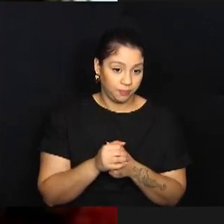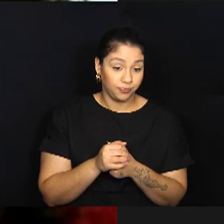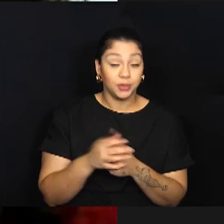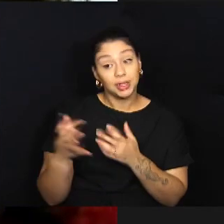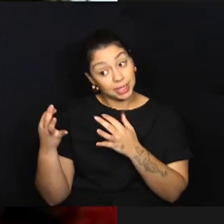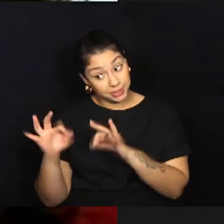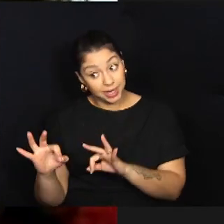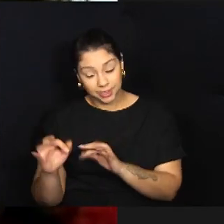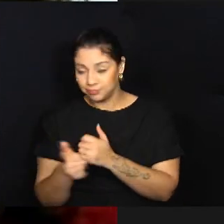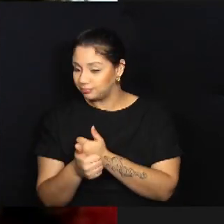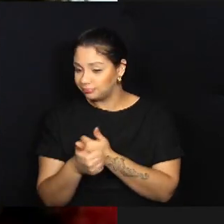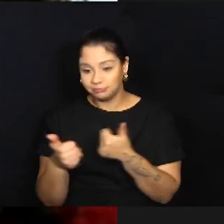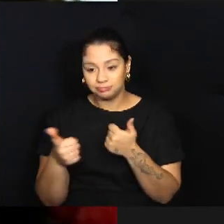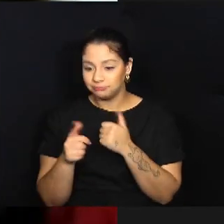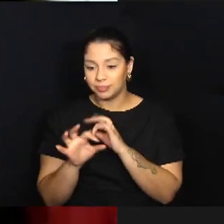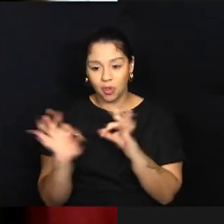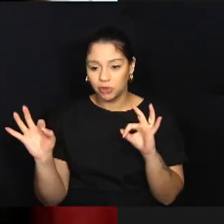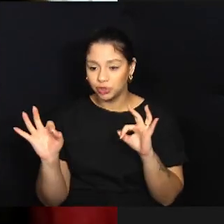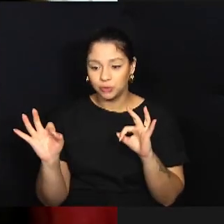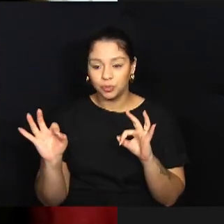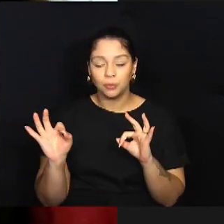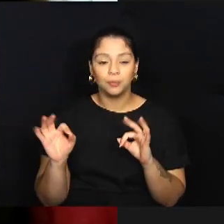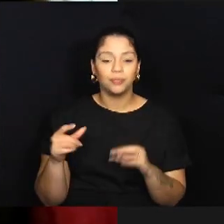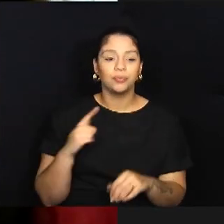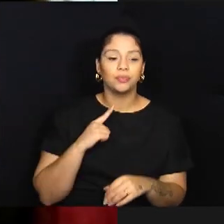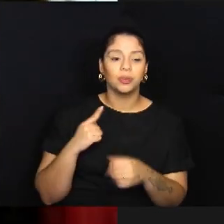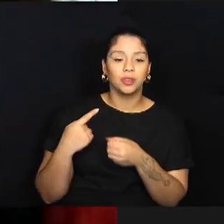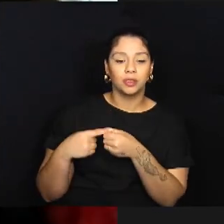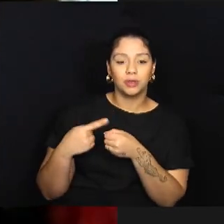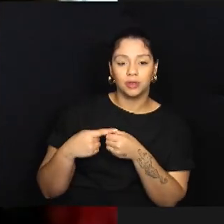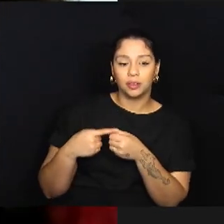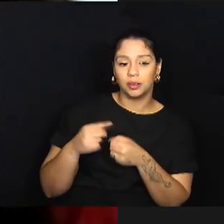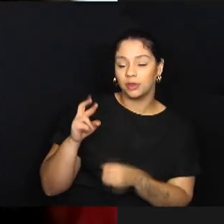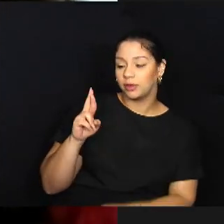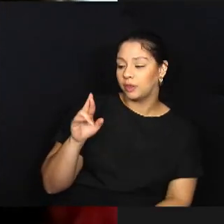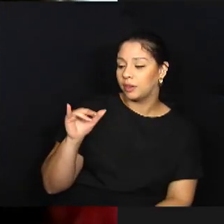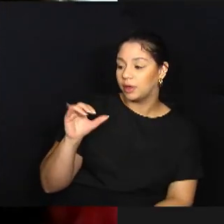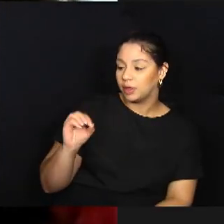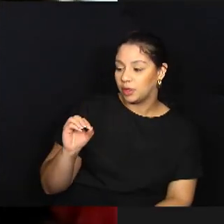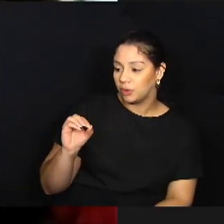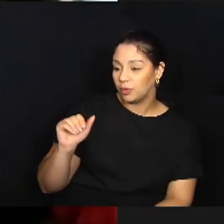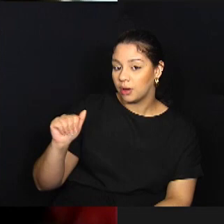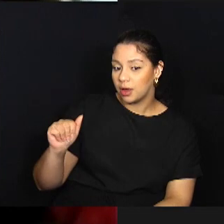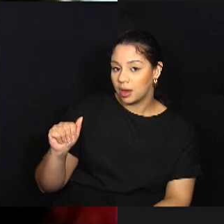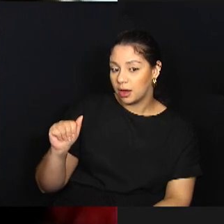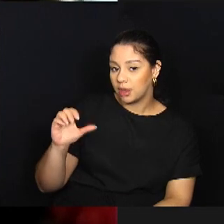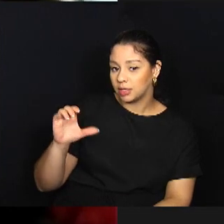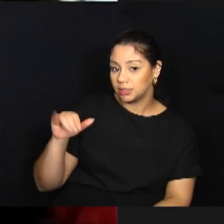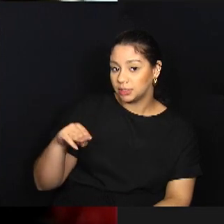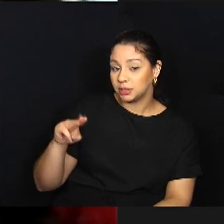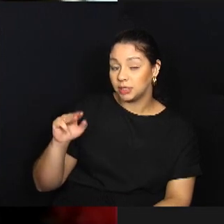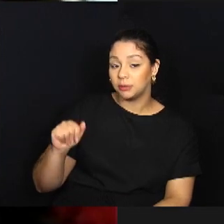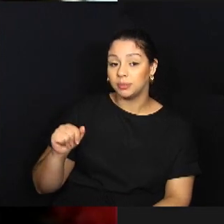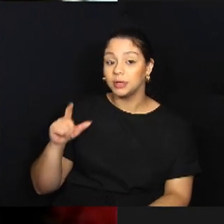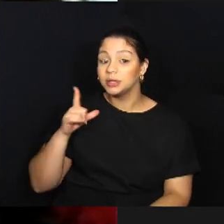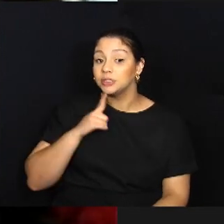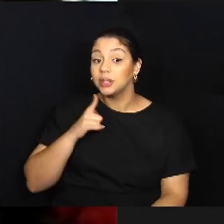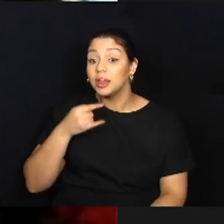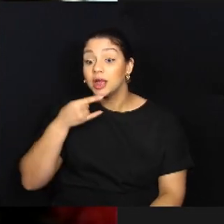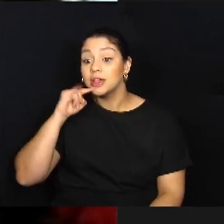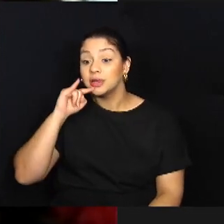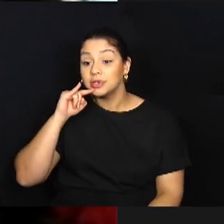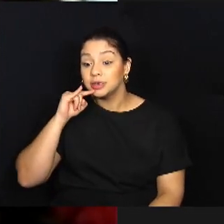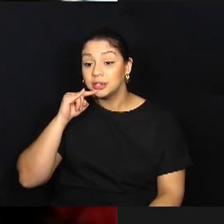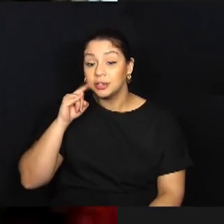certo, beleza, né? Lá em Rio Acima, eu falei, vou tomar uma cachaça hoje. Cachaça tem. A menina trouxe uma lá, eu vi lá, era